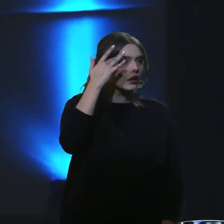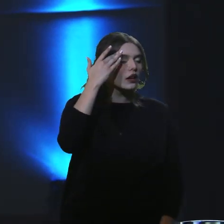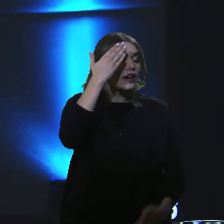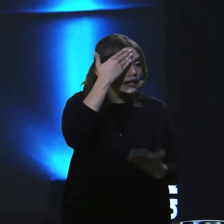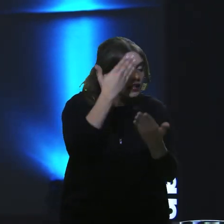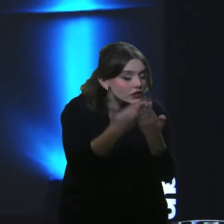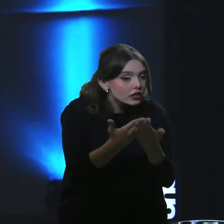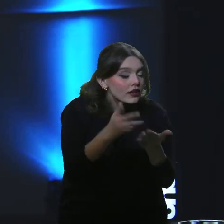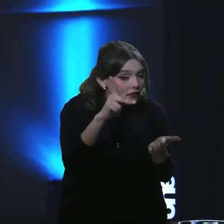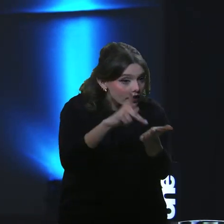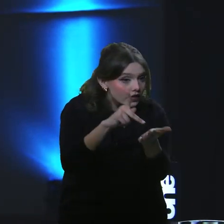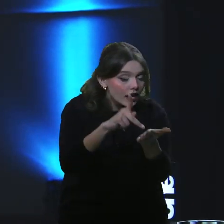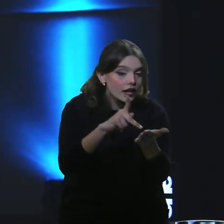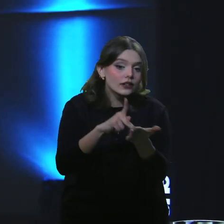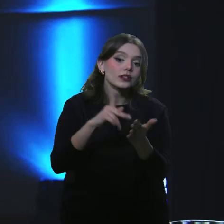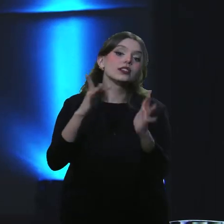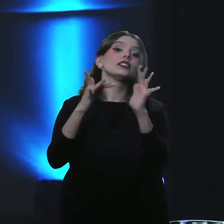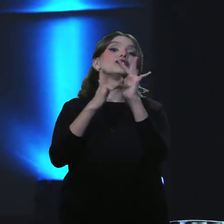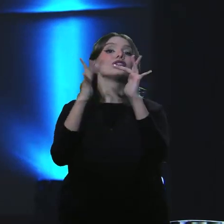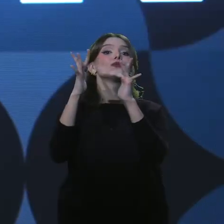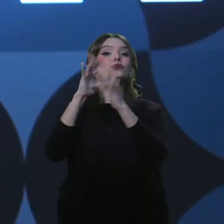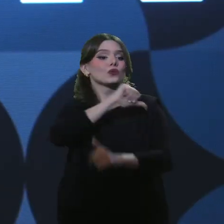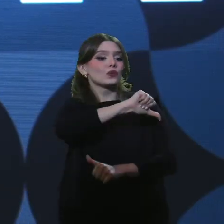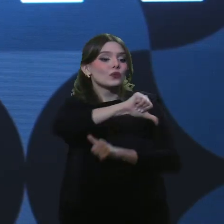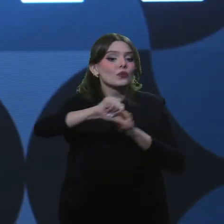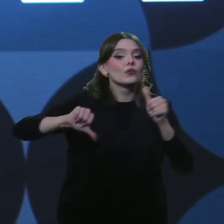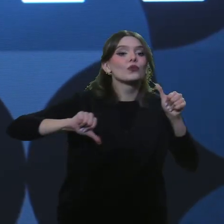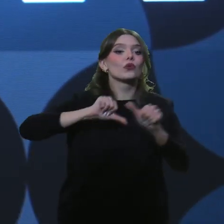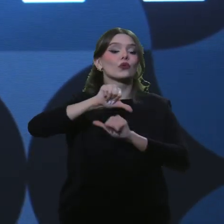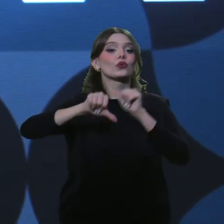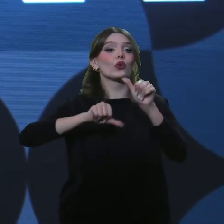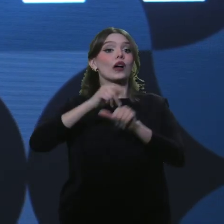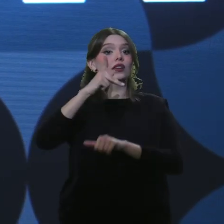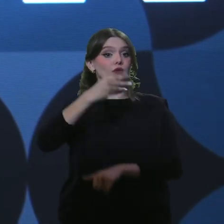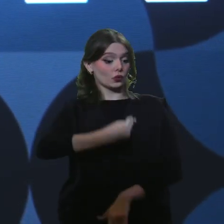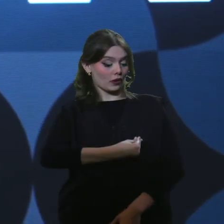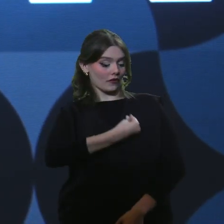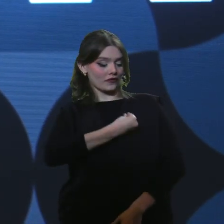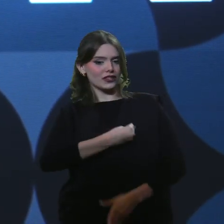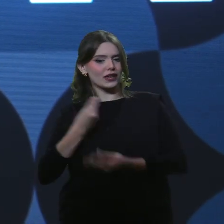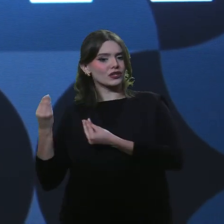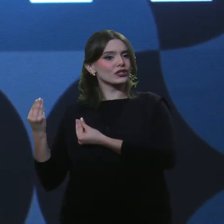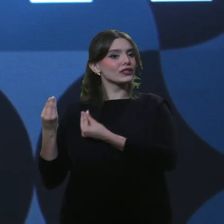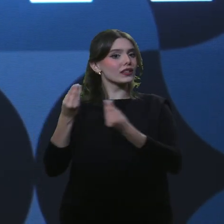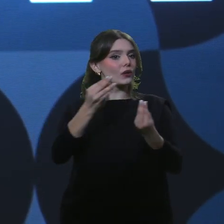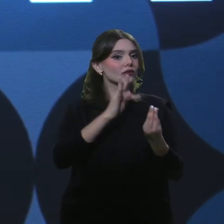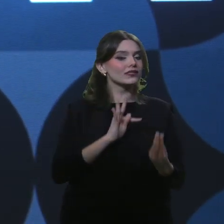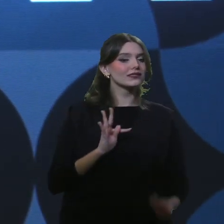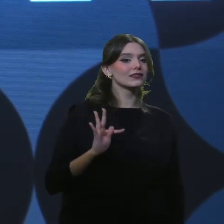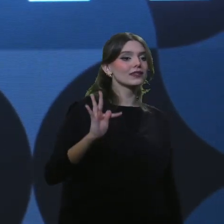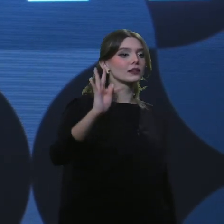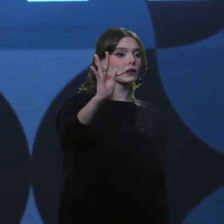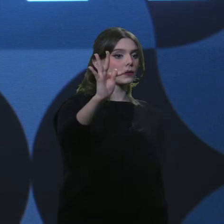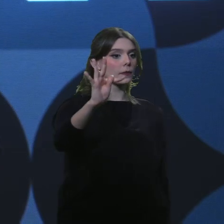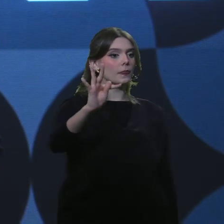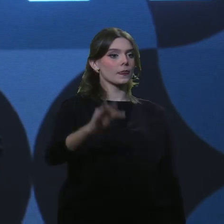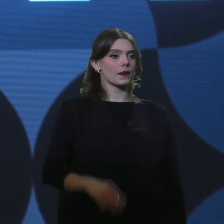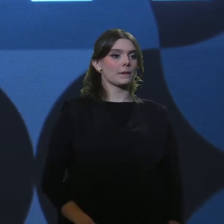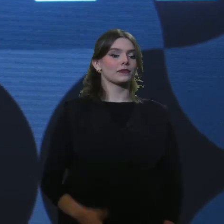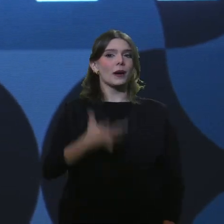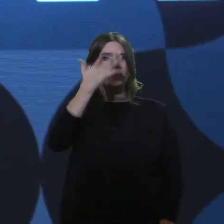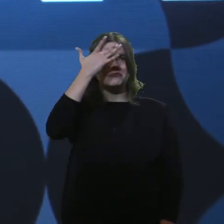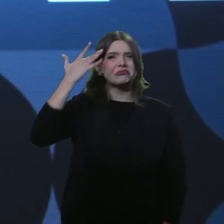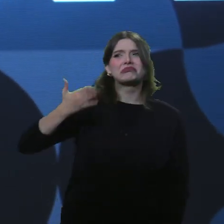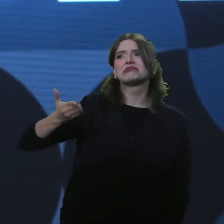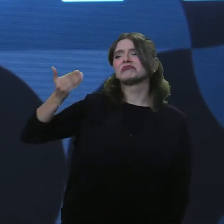Jesus mudou a tua vida e te deu um testemunho. alguém que você era